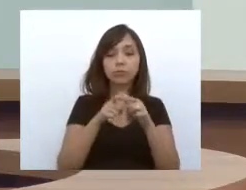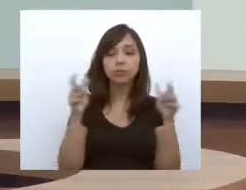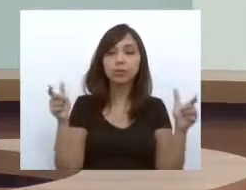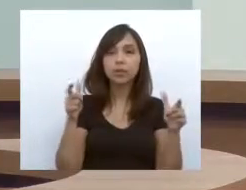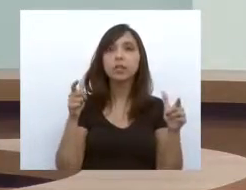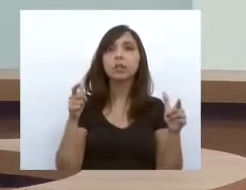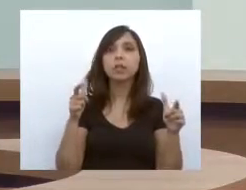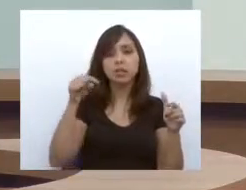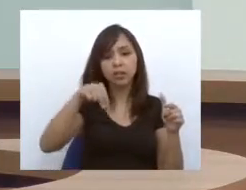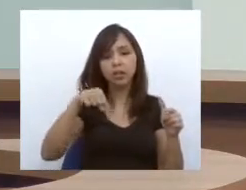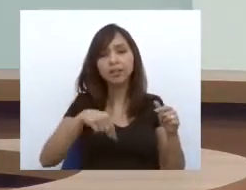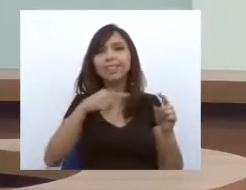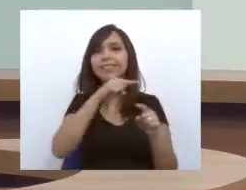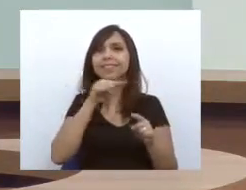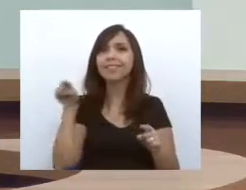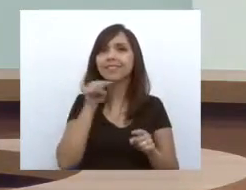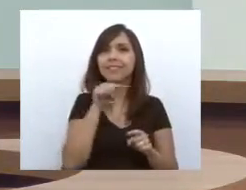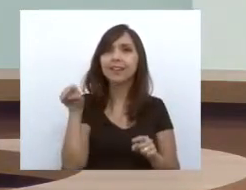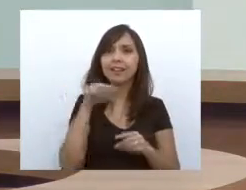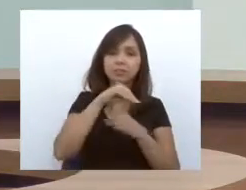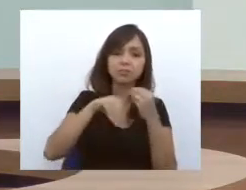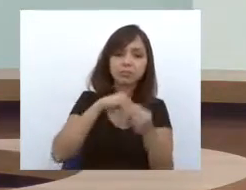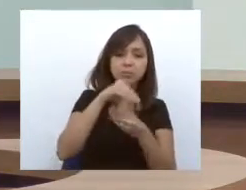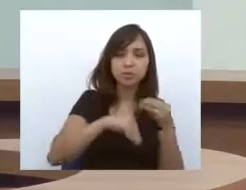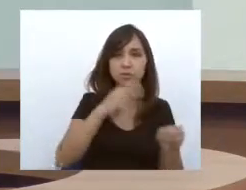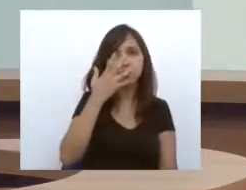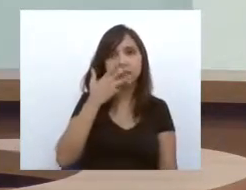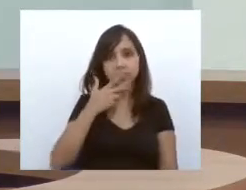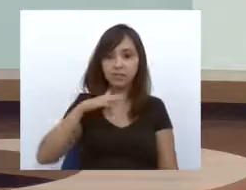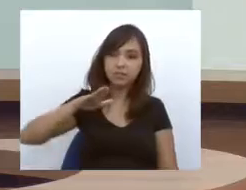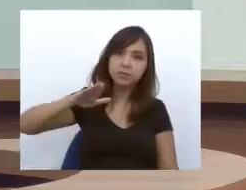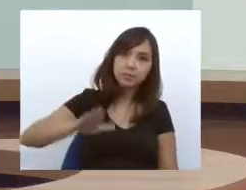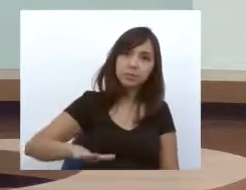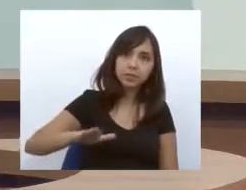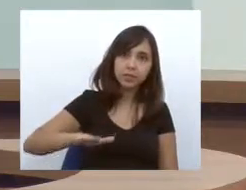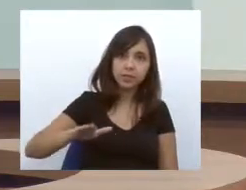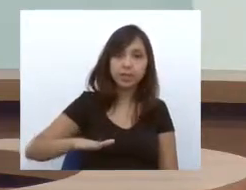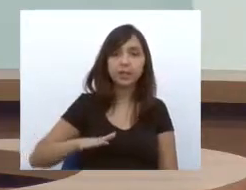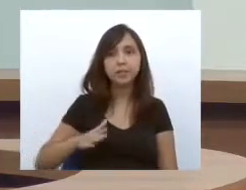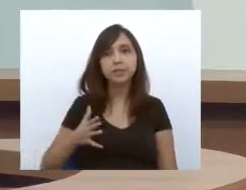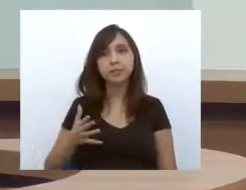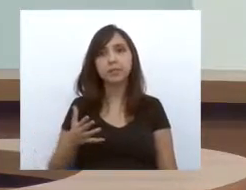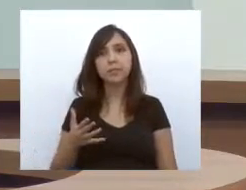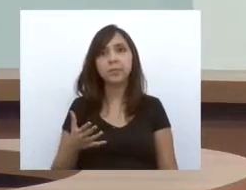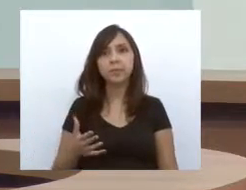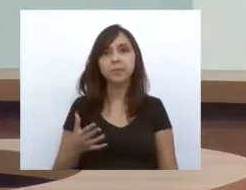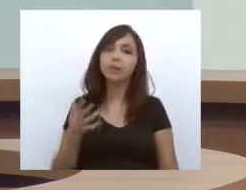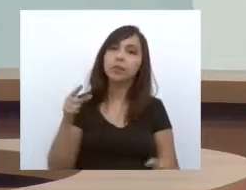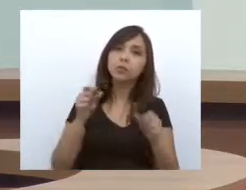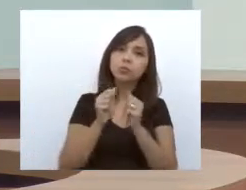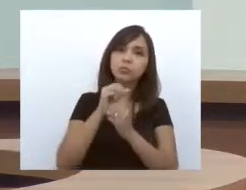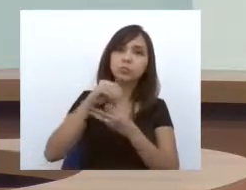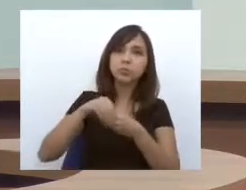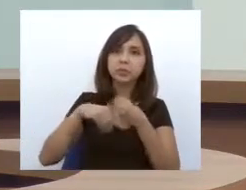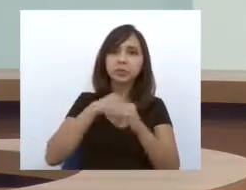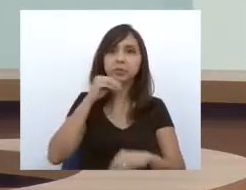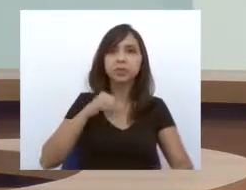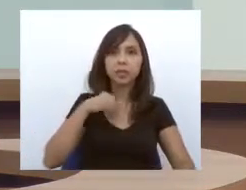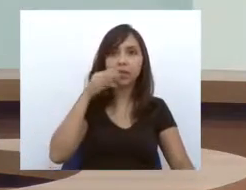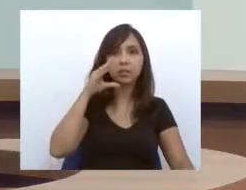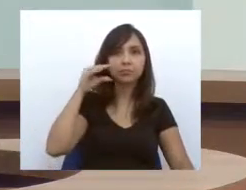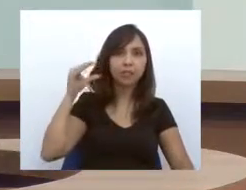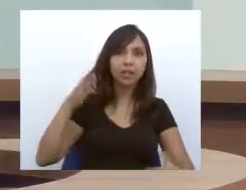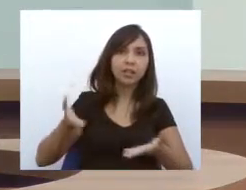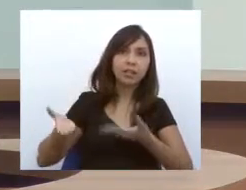influência negativa na mistura de crianças pequenas, de uma faixa etária com adolescentes. Então precisa ser conversado